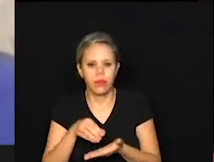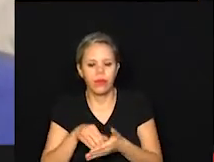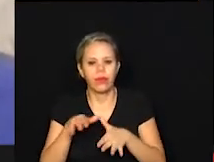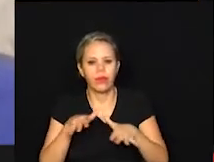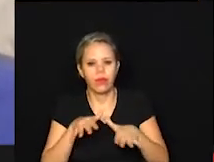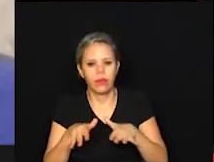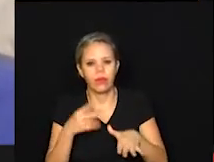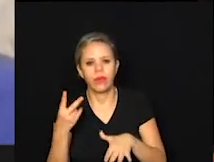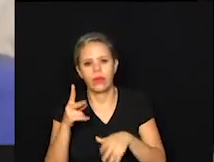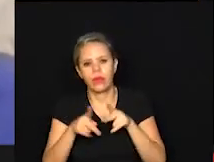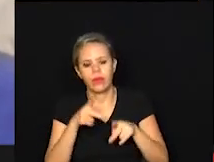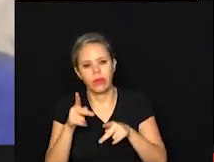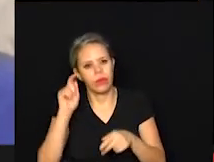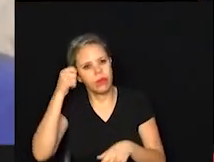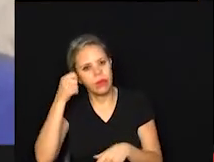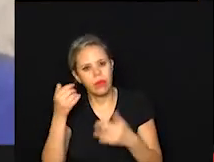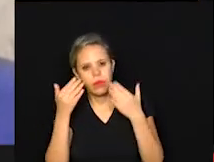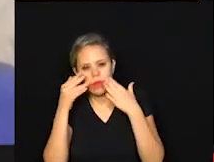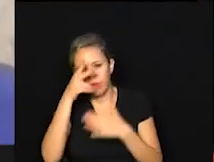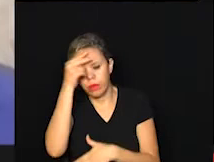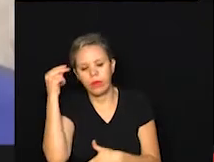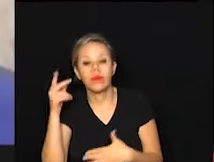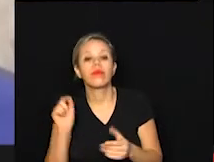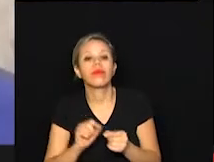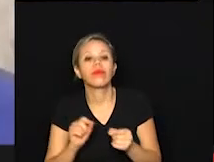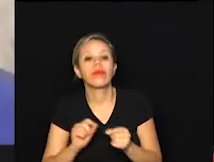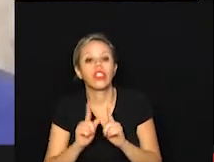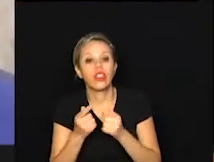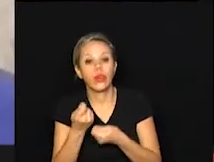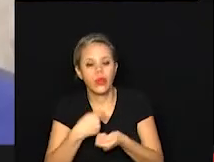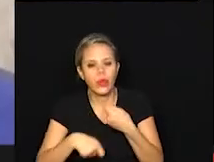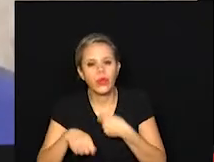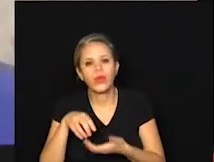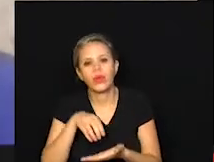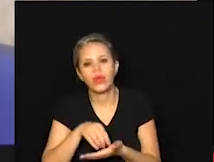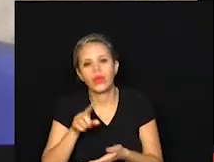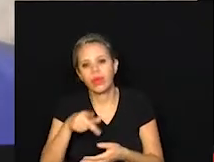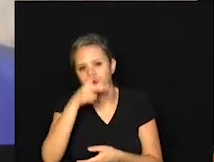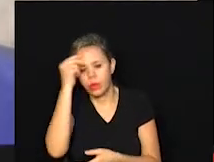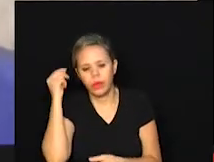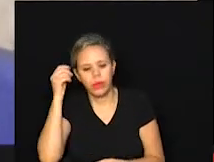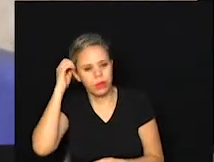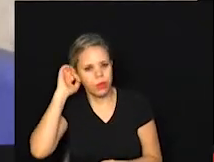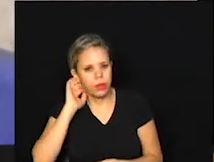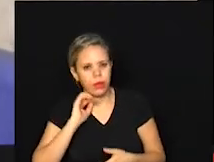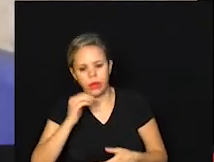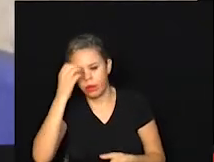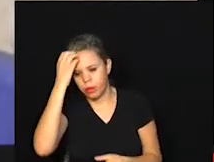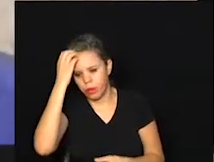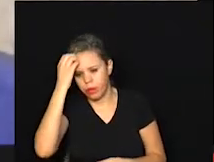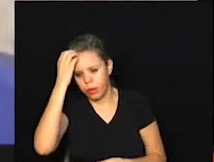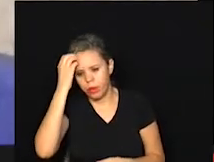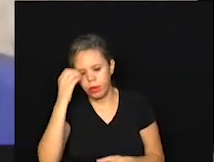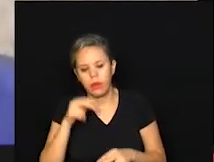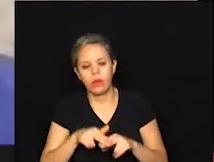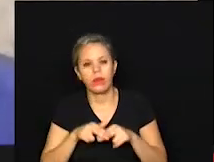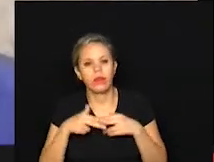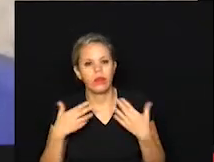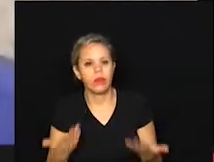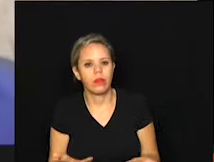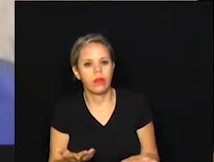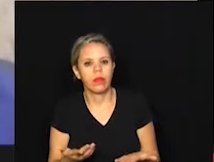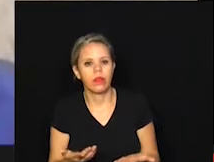da comunidade negra. Veja, é um fundo público. Quem faz a gestão desse fundo é o poder público. Portanto, quem